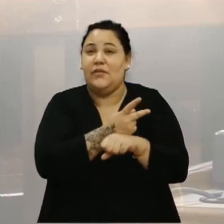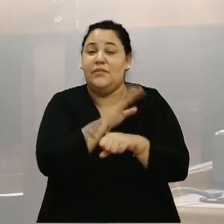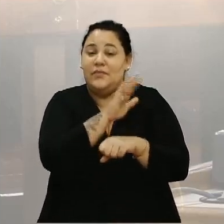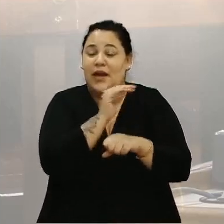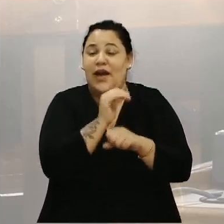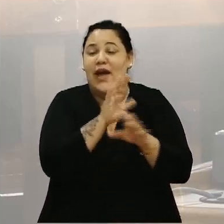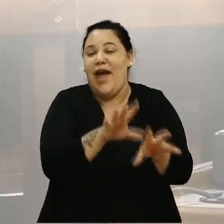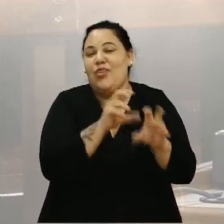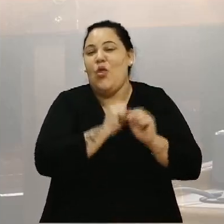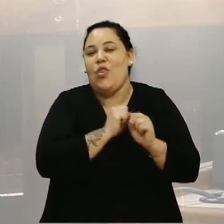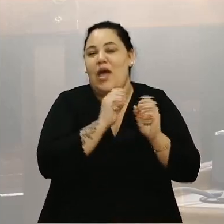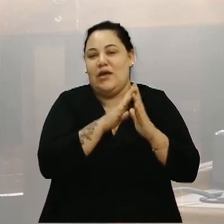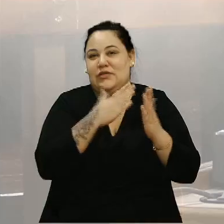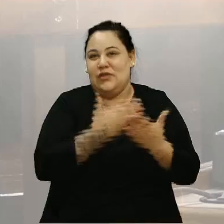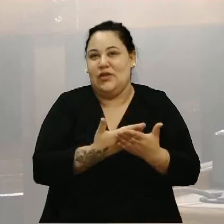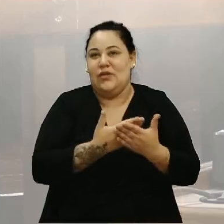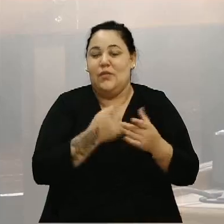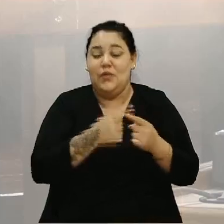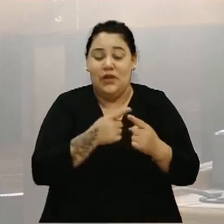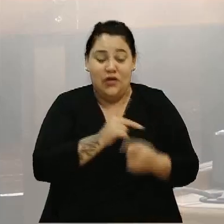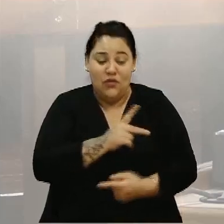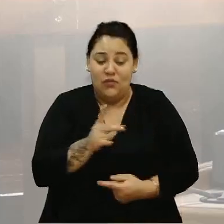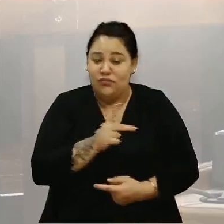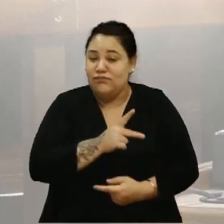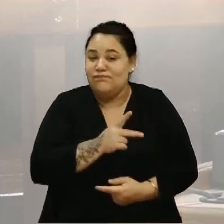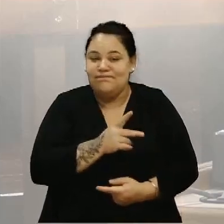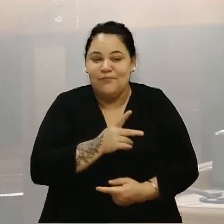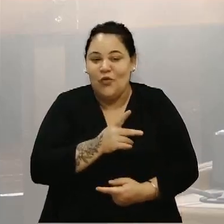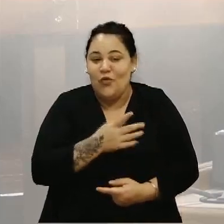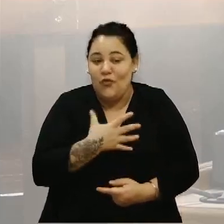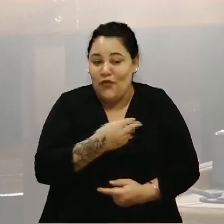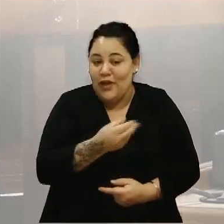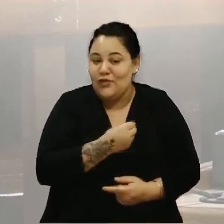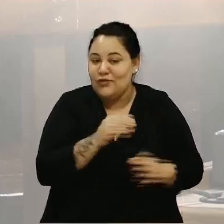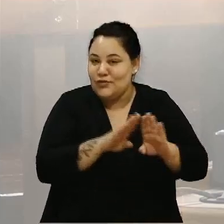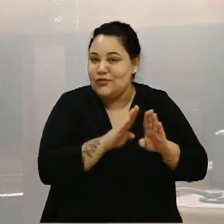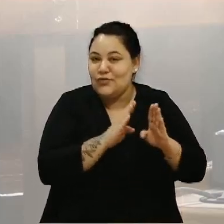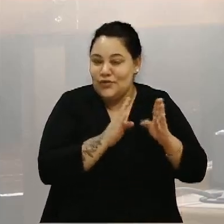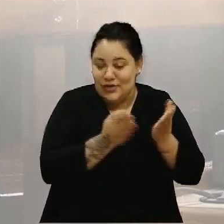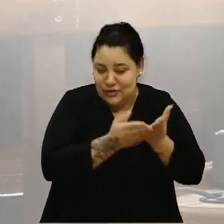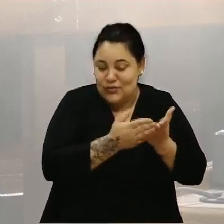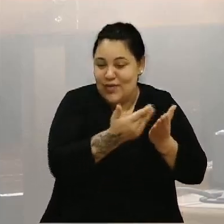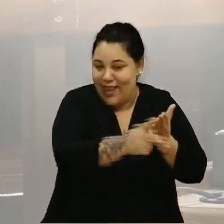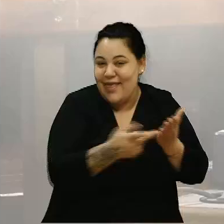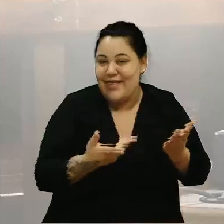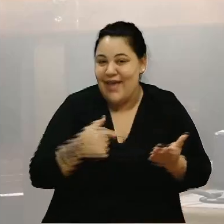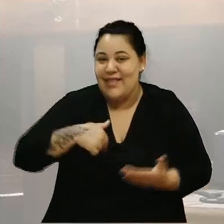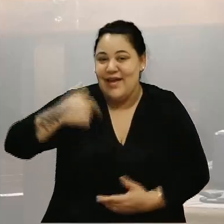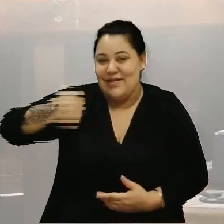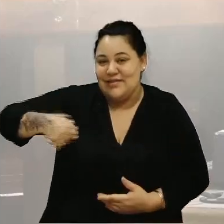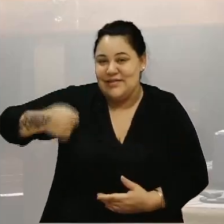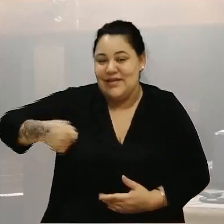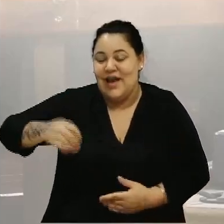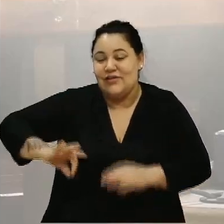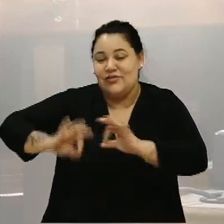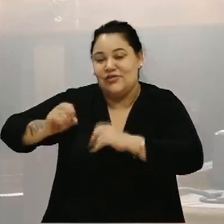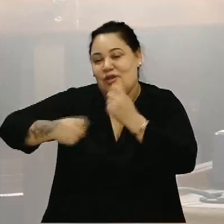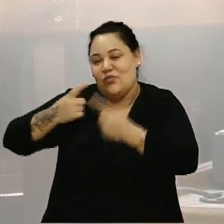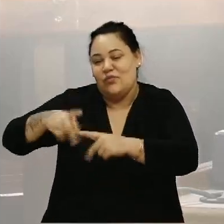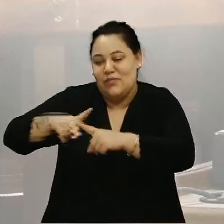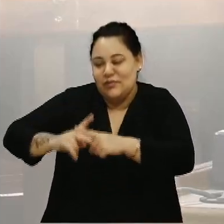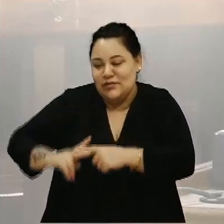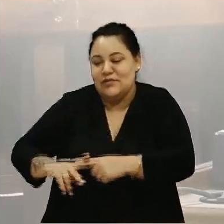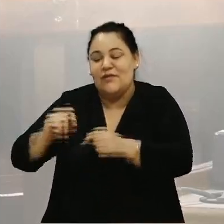porque os seus filhos estudam ali, né? Os nossos filhos estão ali estudando. E tem necessidade de pequenos reparos que vai fazer